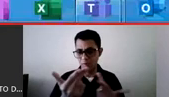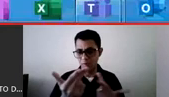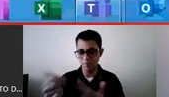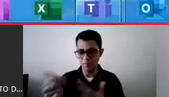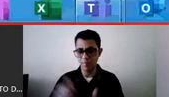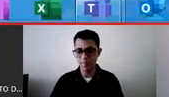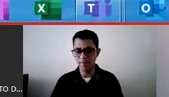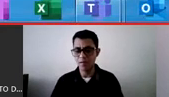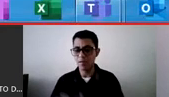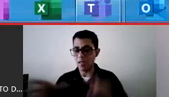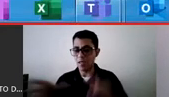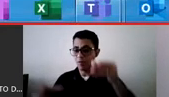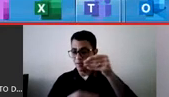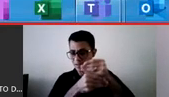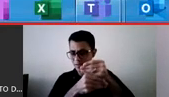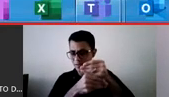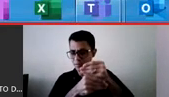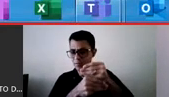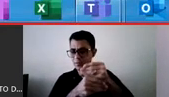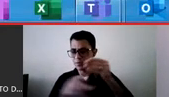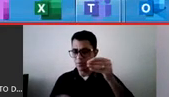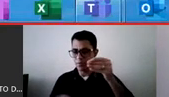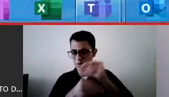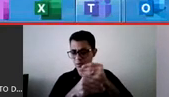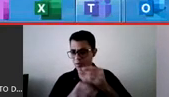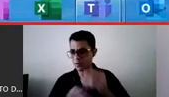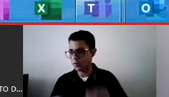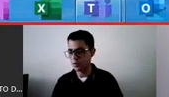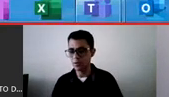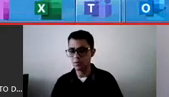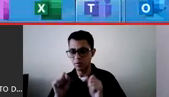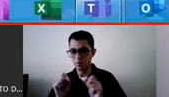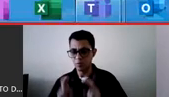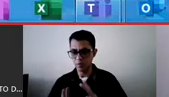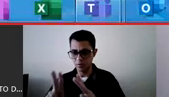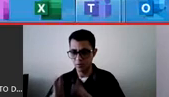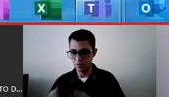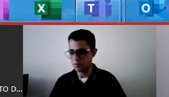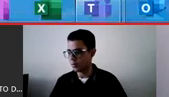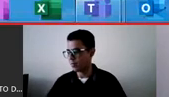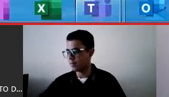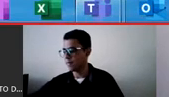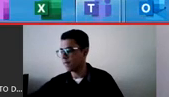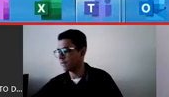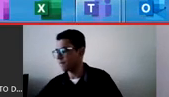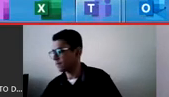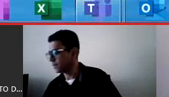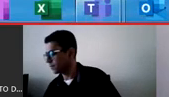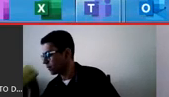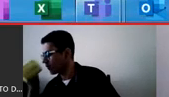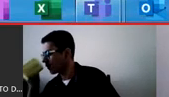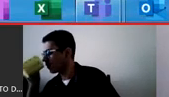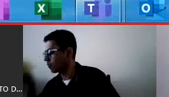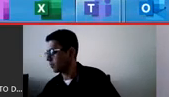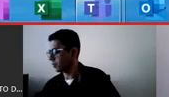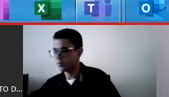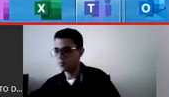Fazer algum comentário, Diego? Vou seguir em frente aqui com os demais, tá? Vamos lá.